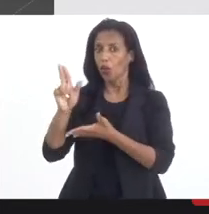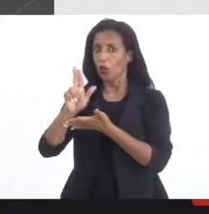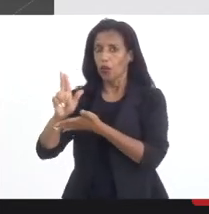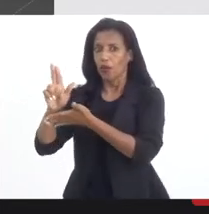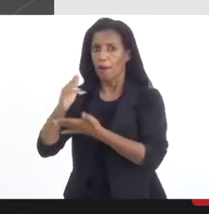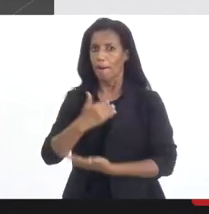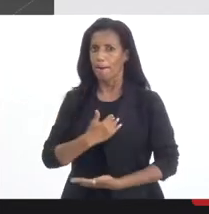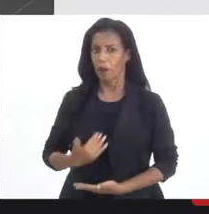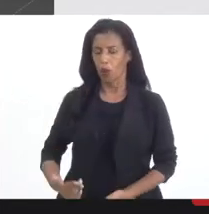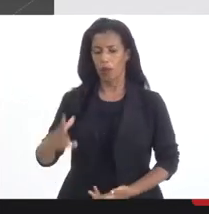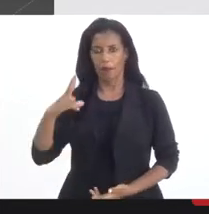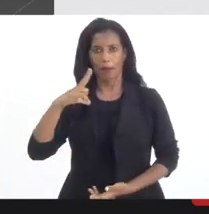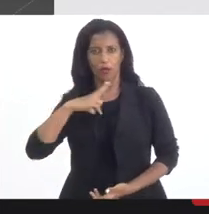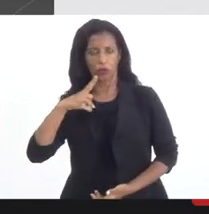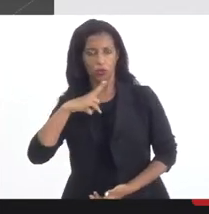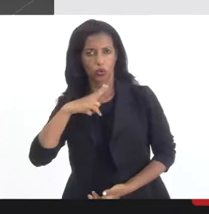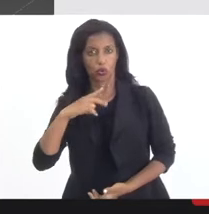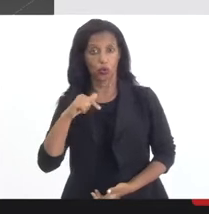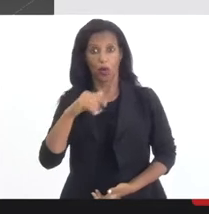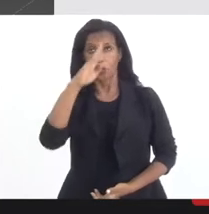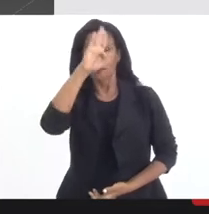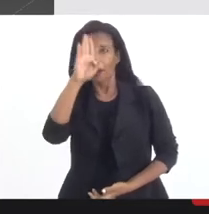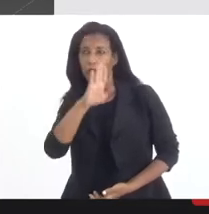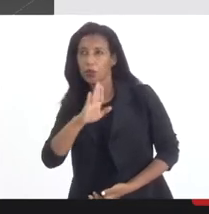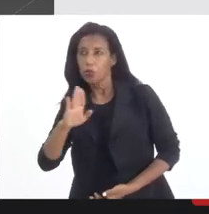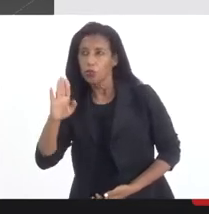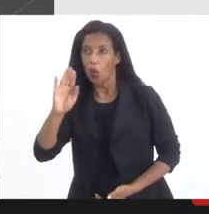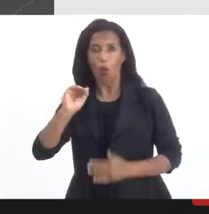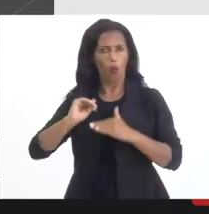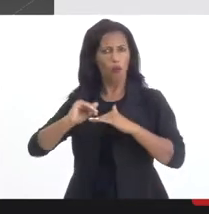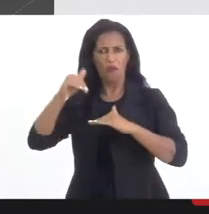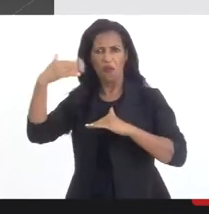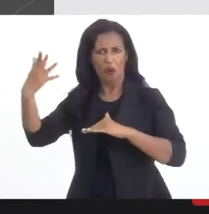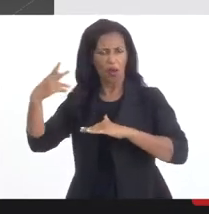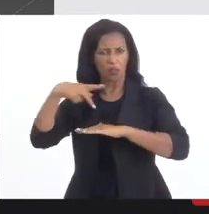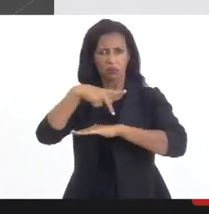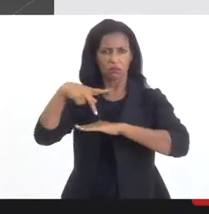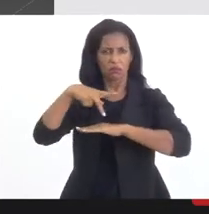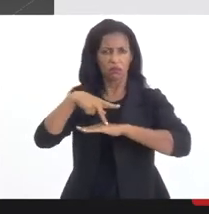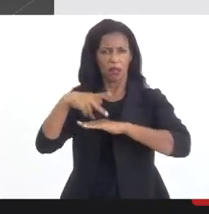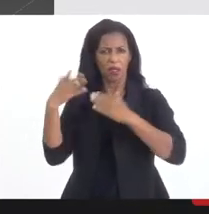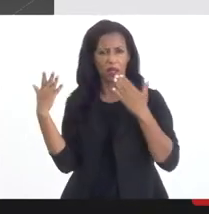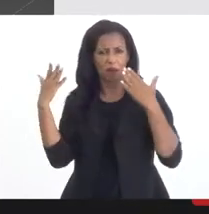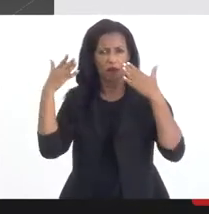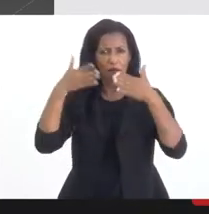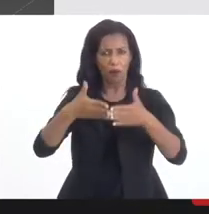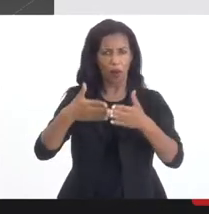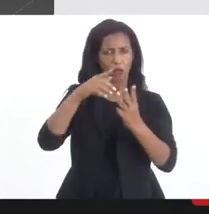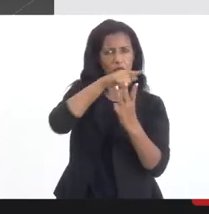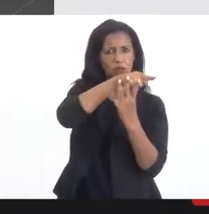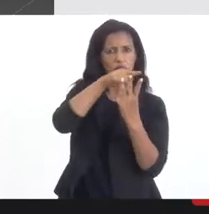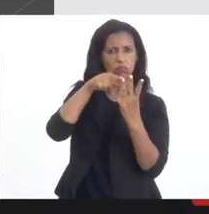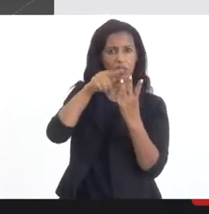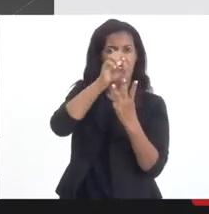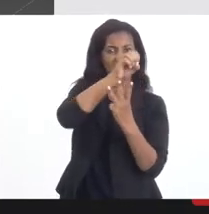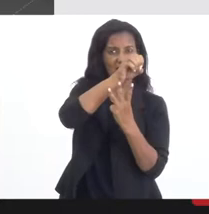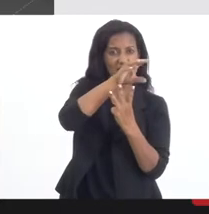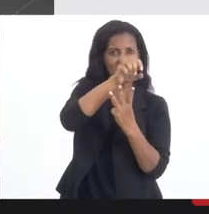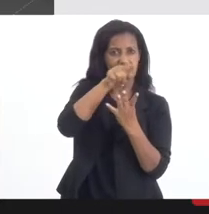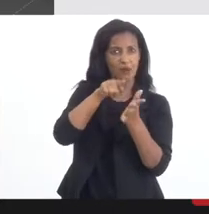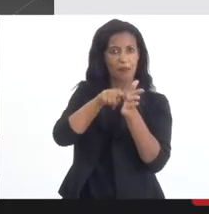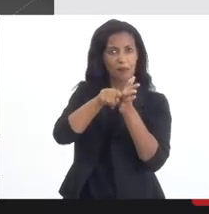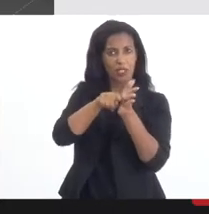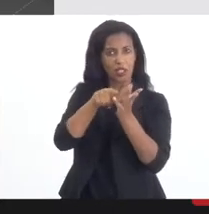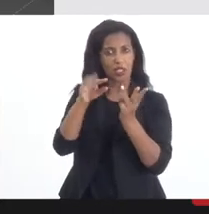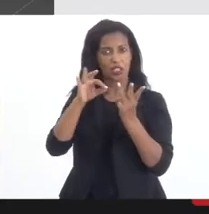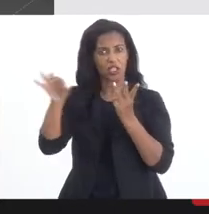pública, privada, no Brasil ou fora do Brasil, está centrada nesses três pilares: ensino, pesquisa e